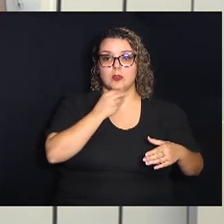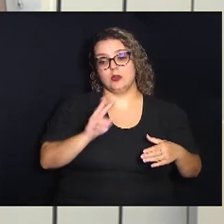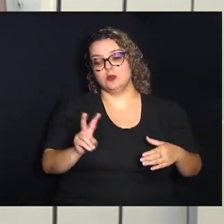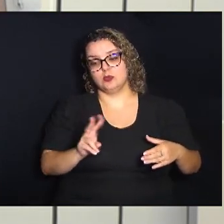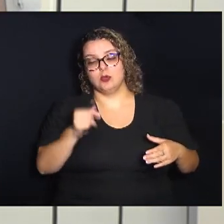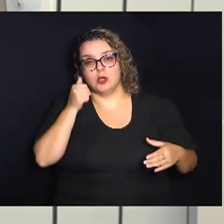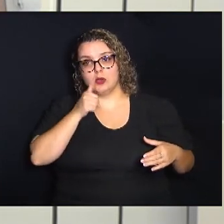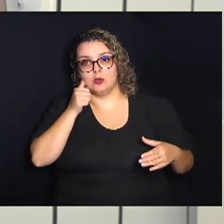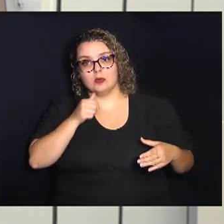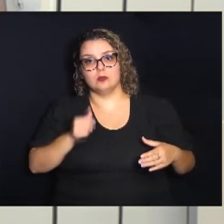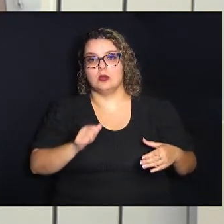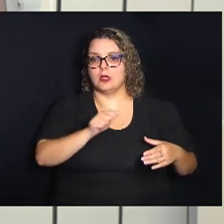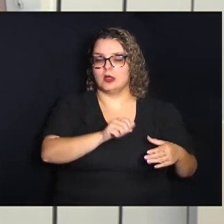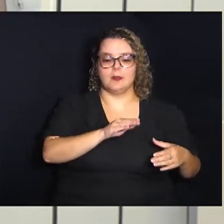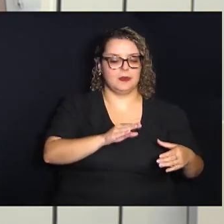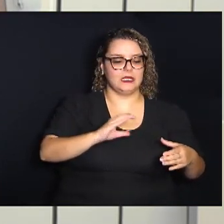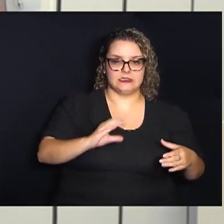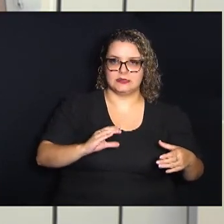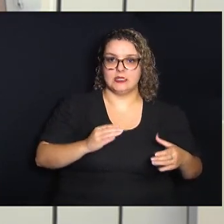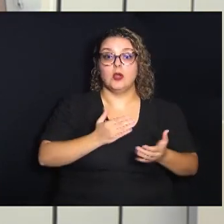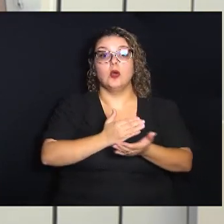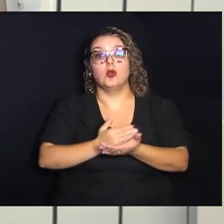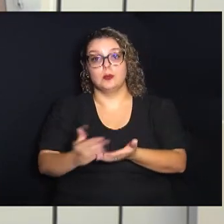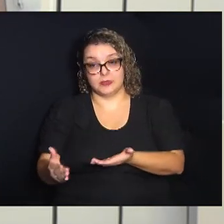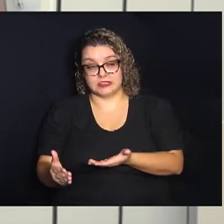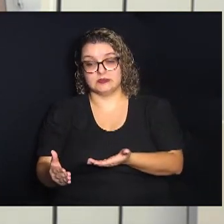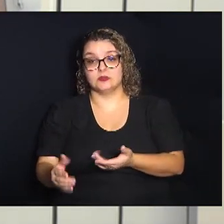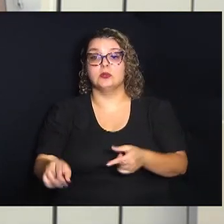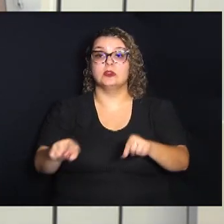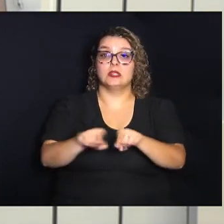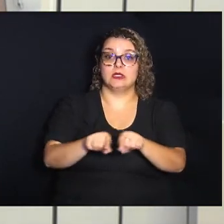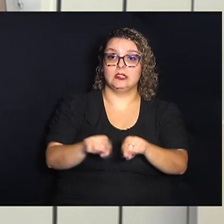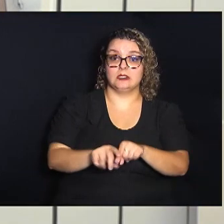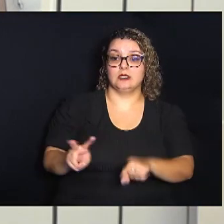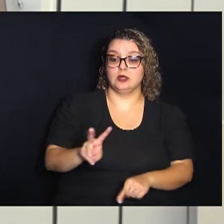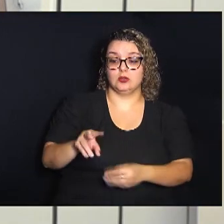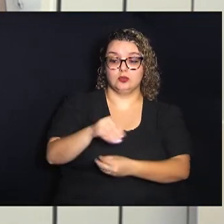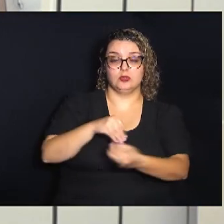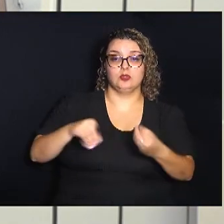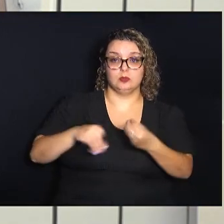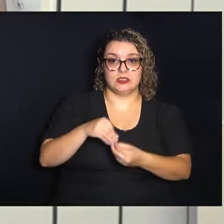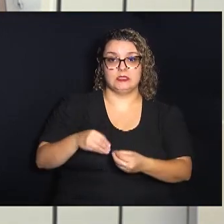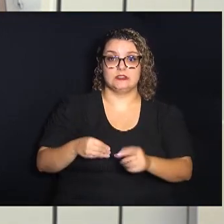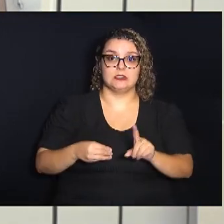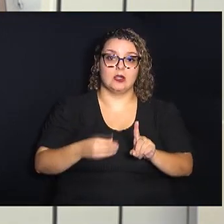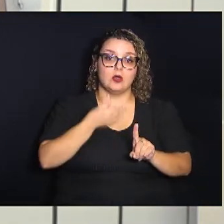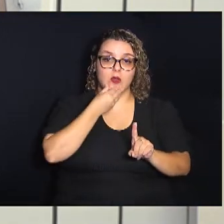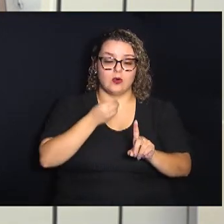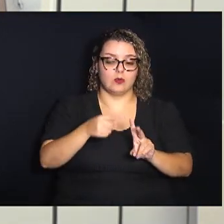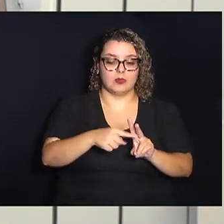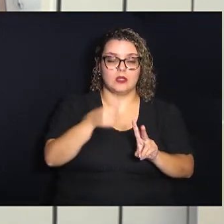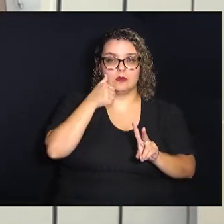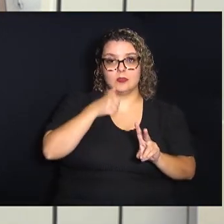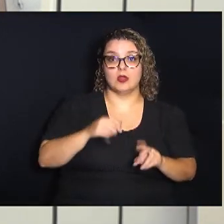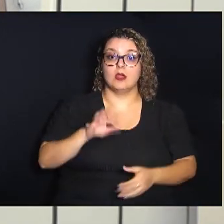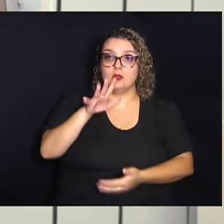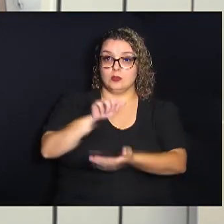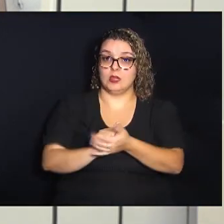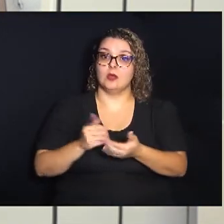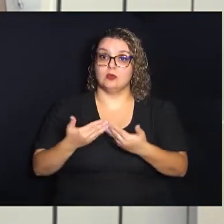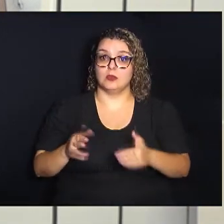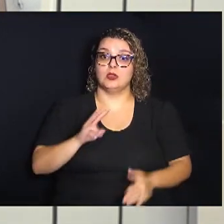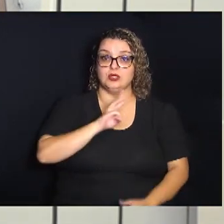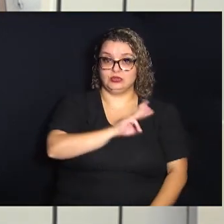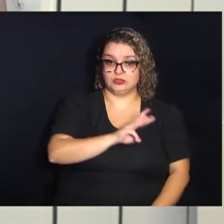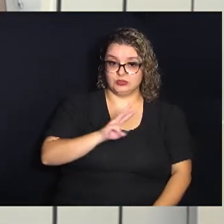feminino, A, B, C, iniciante, além de dupla mista. As inscrições estão abertas pelo